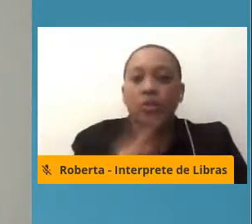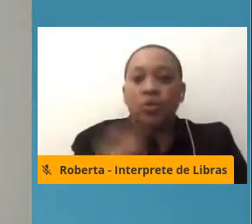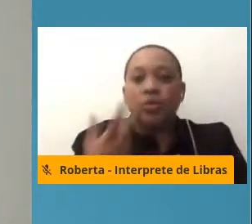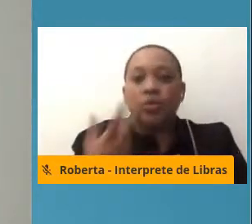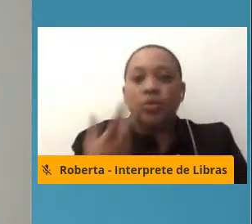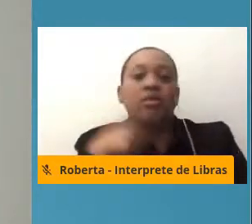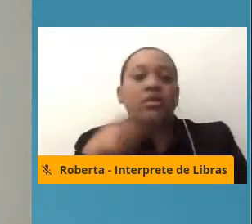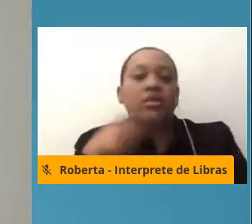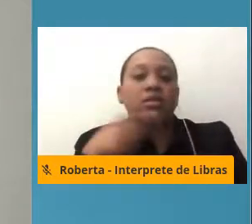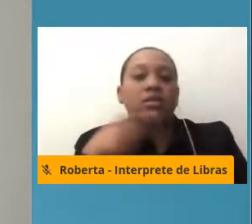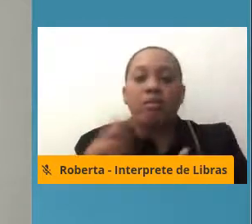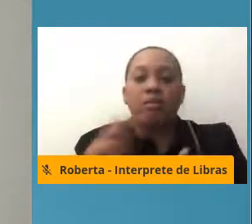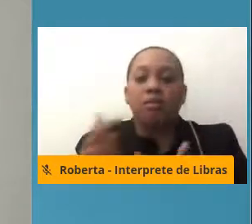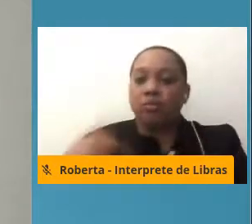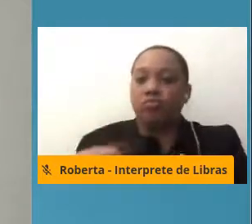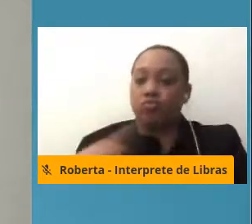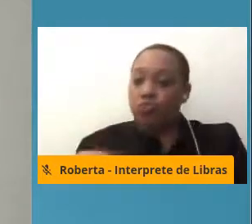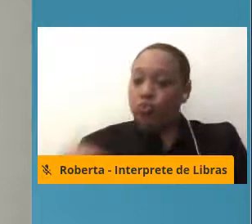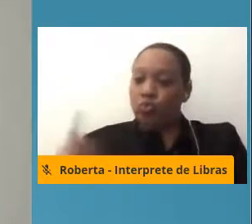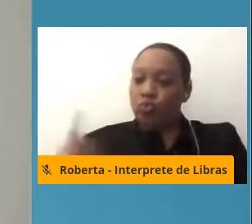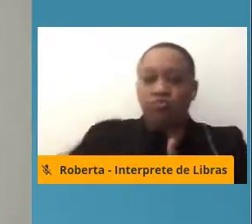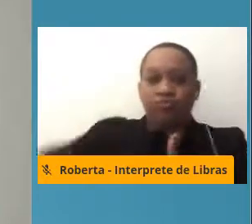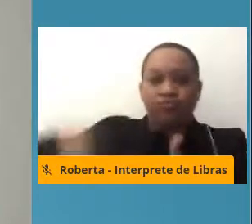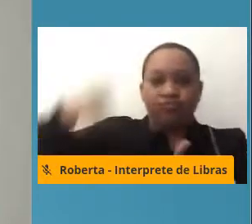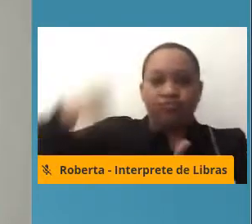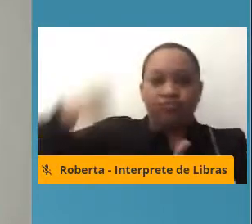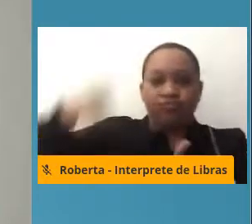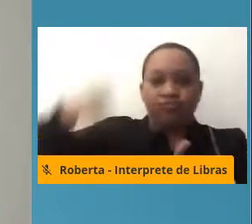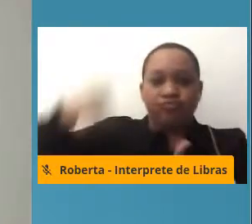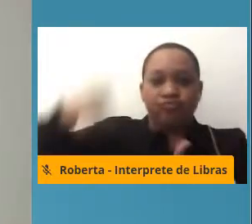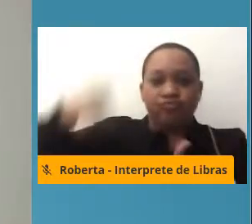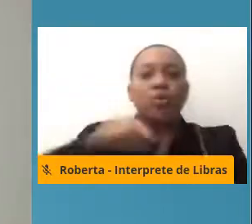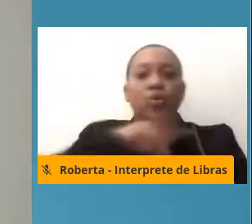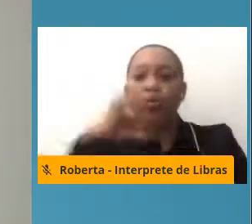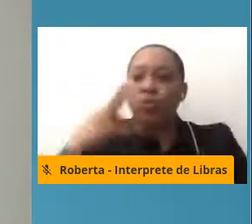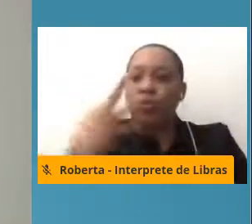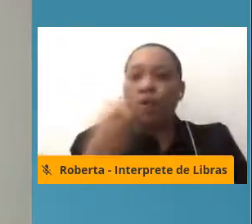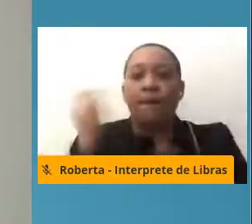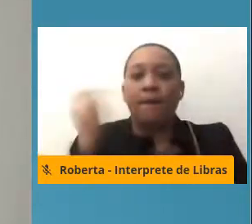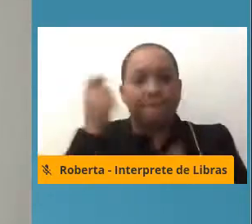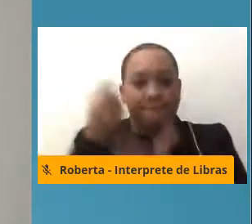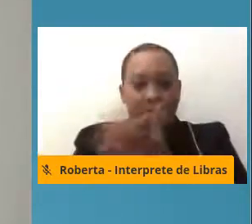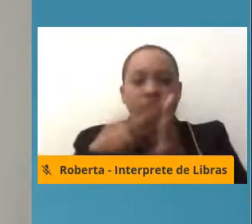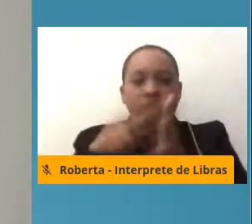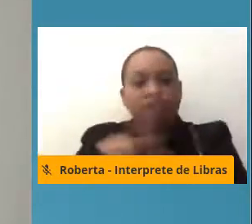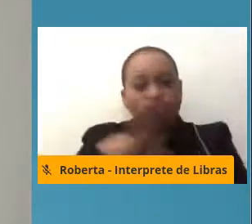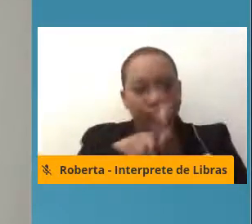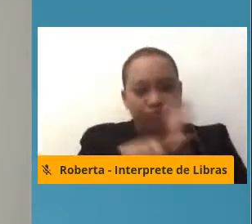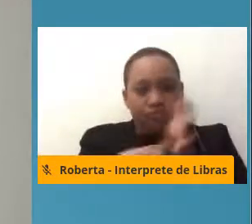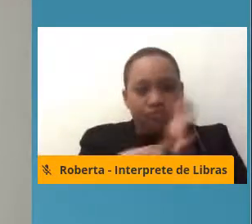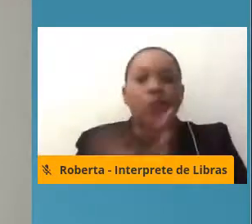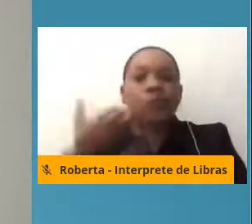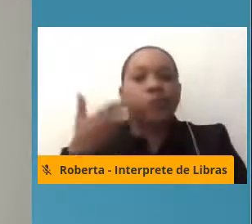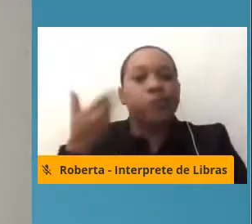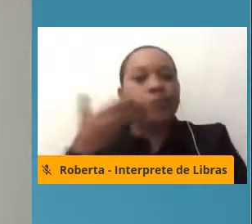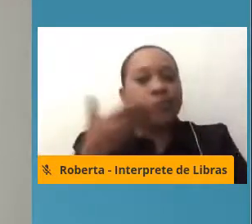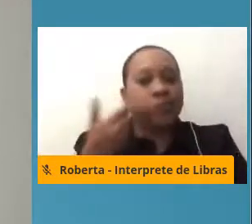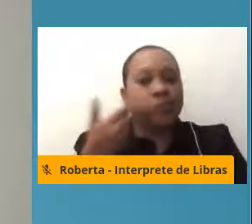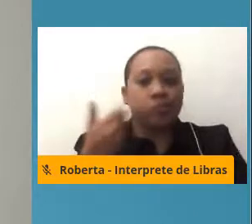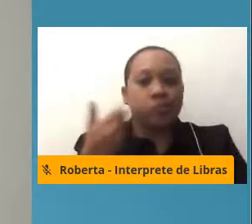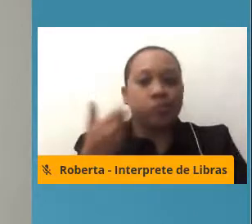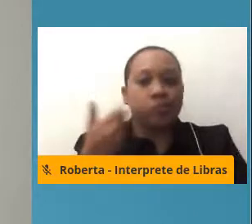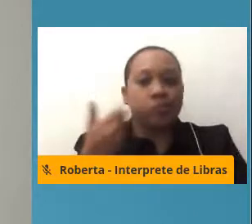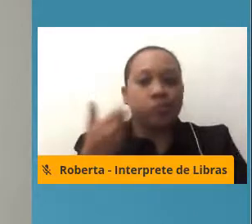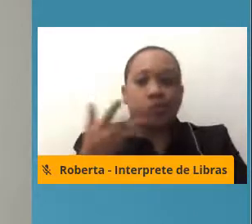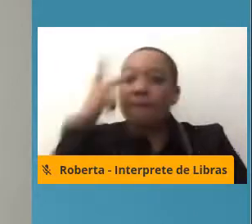pesquisa. Então, e todo mundo usufrui dela, mesmo que a gente não saiba, e o objetivo do festival justamente é colocar para vocês, ilustrar